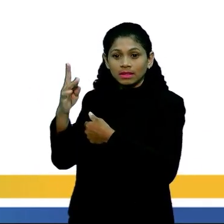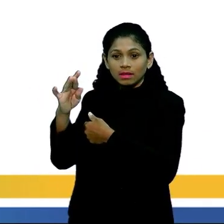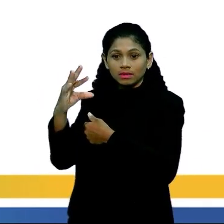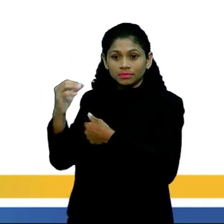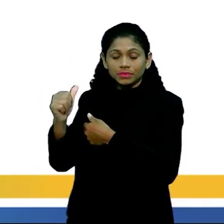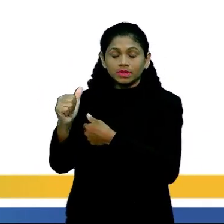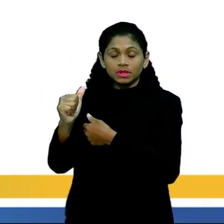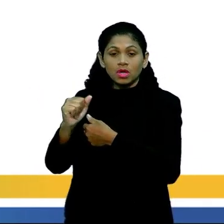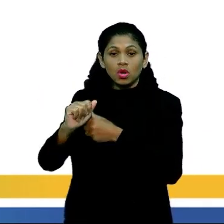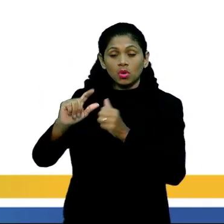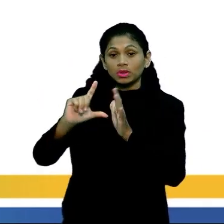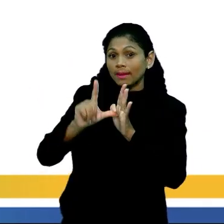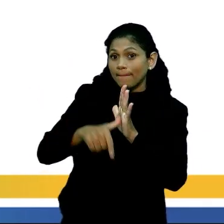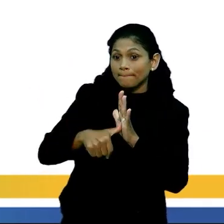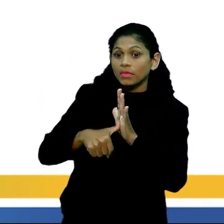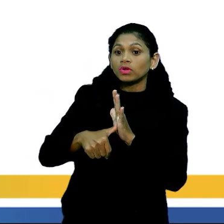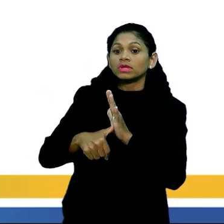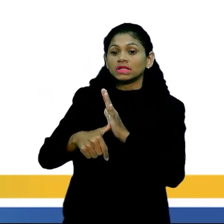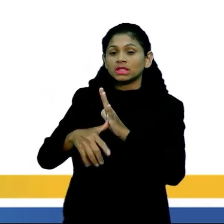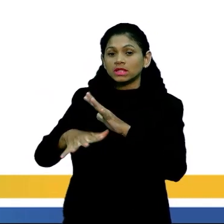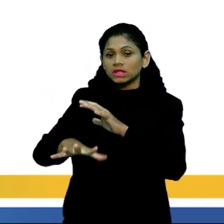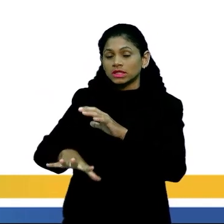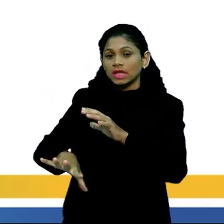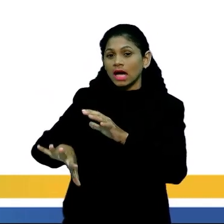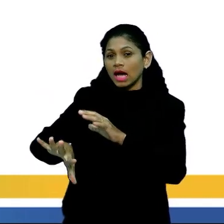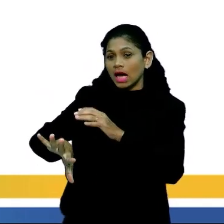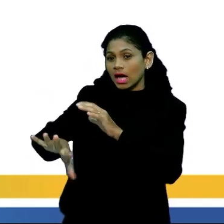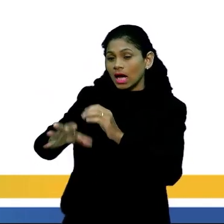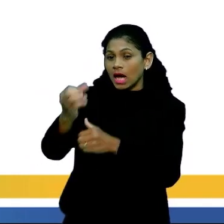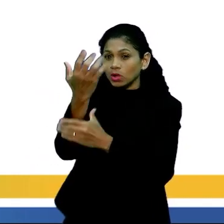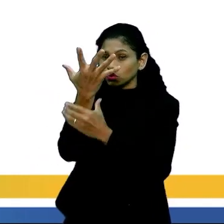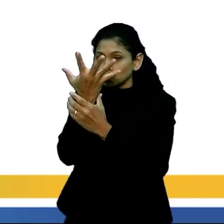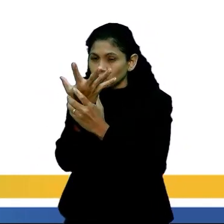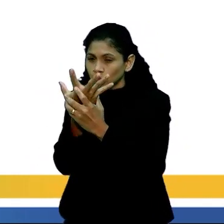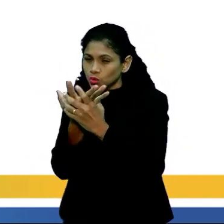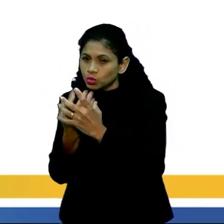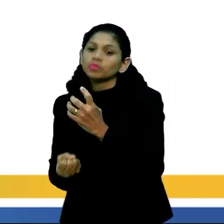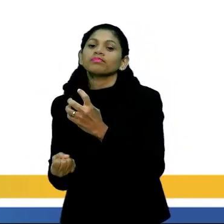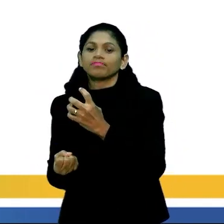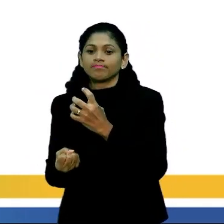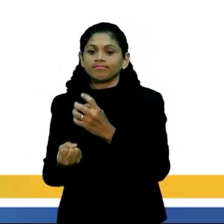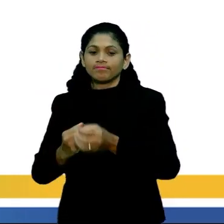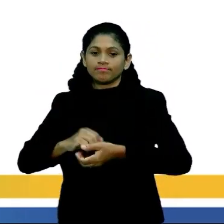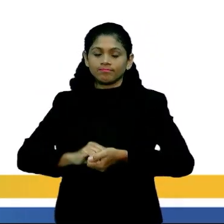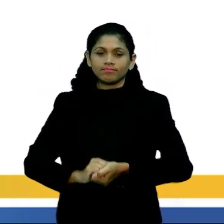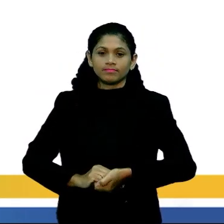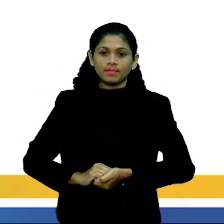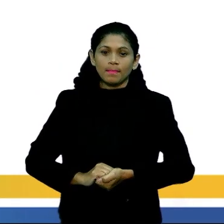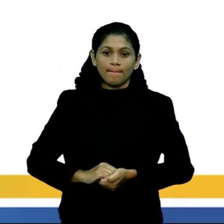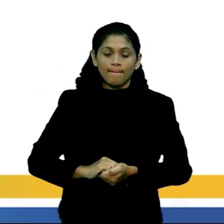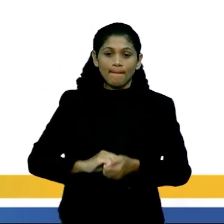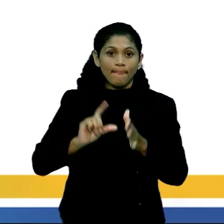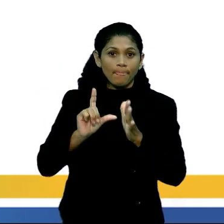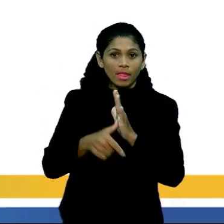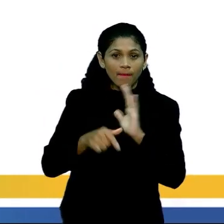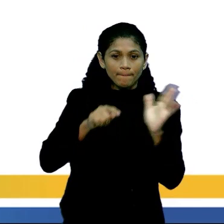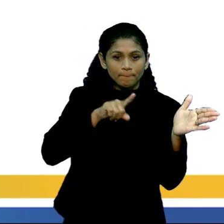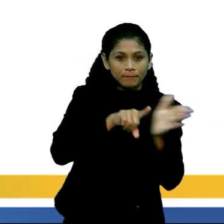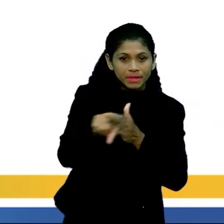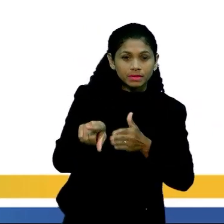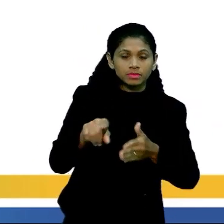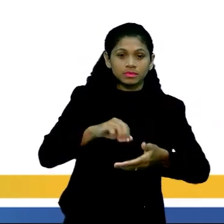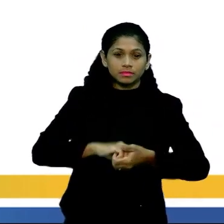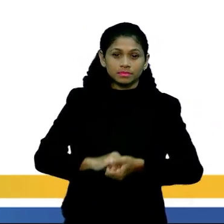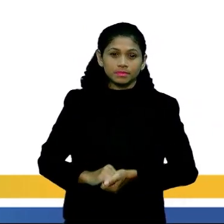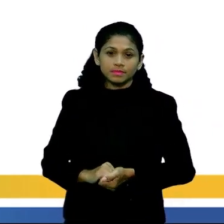de filtragem. Então, a questão tranquila, letra C, nosso gabarito. Próxima questão diz o